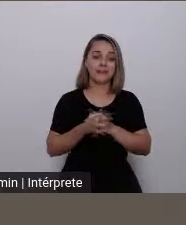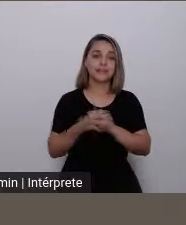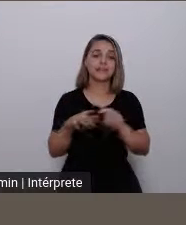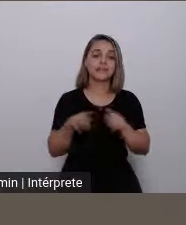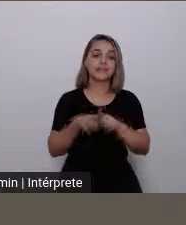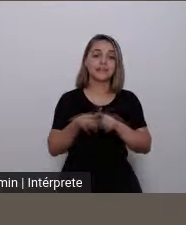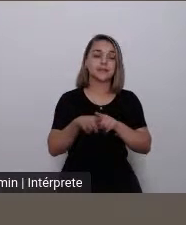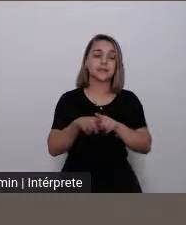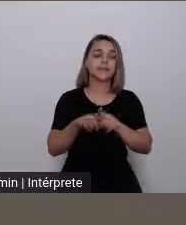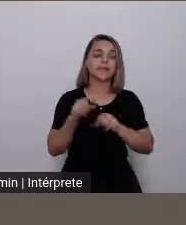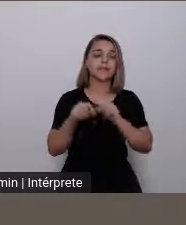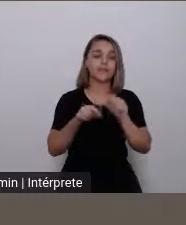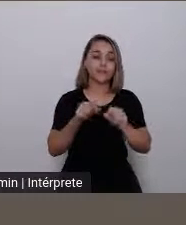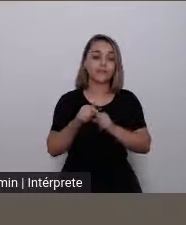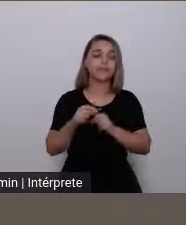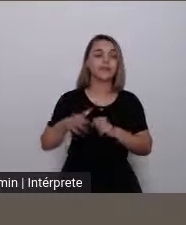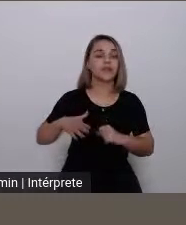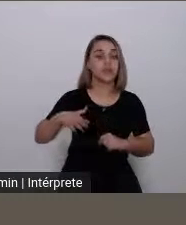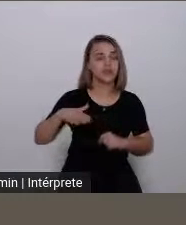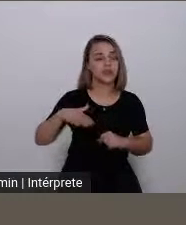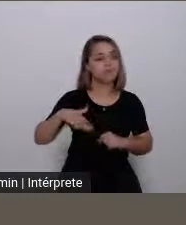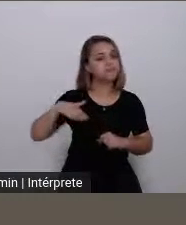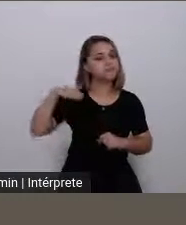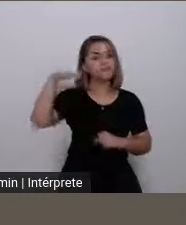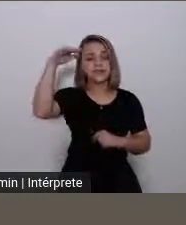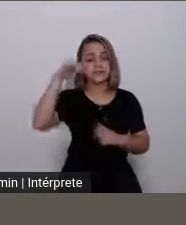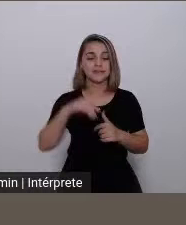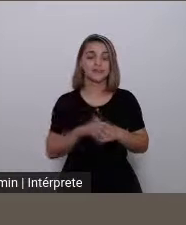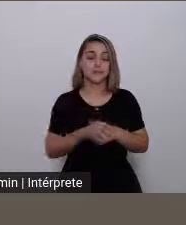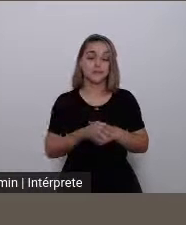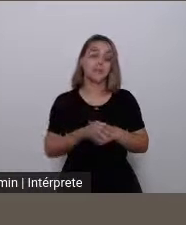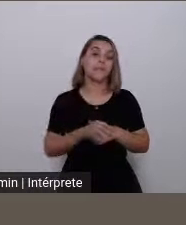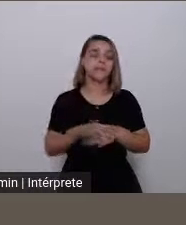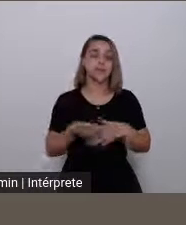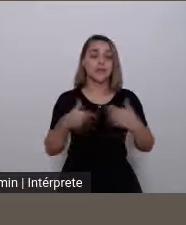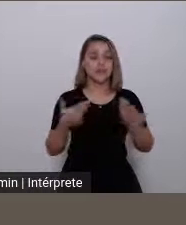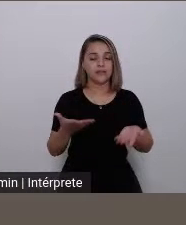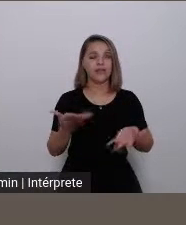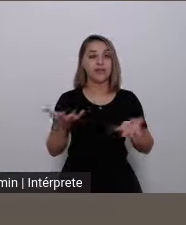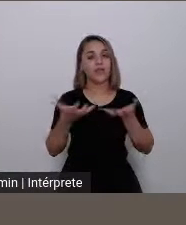ele desde cedo. Eu